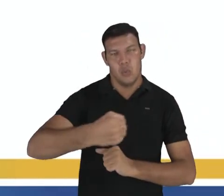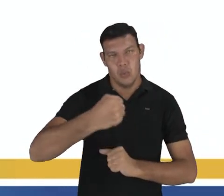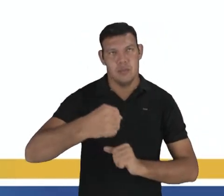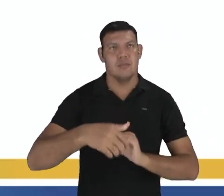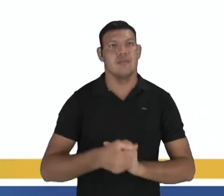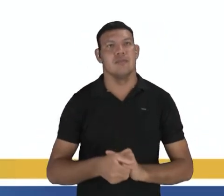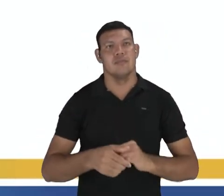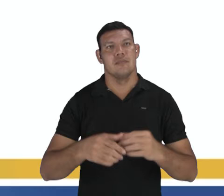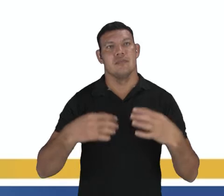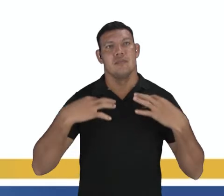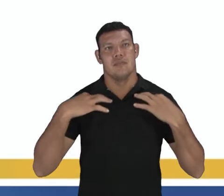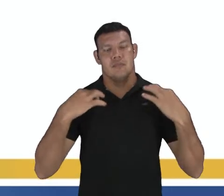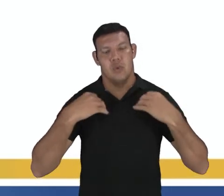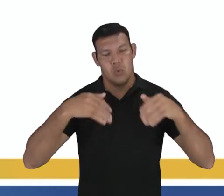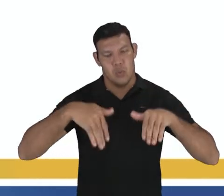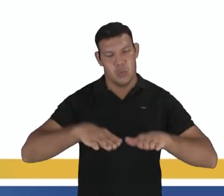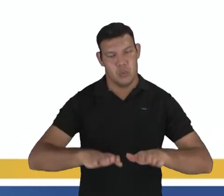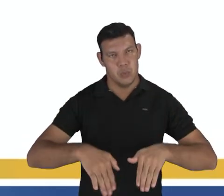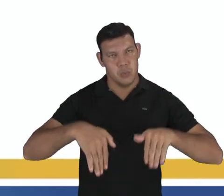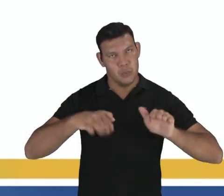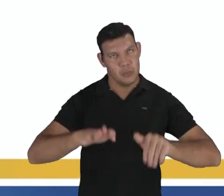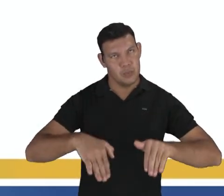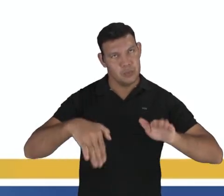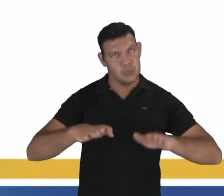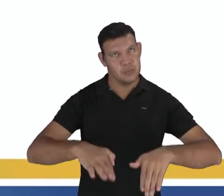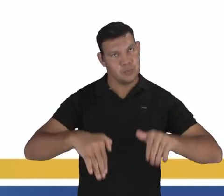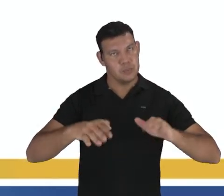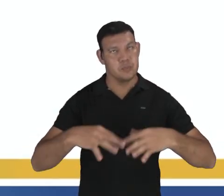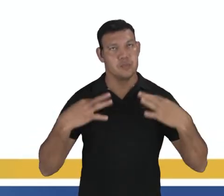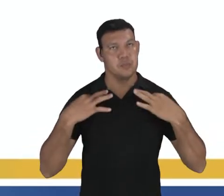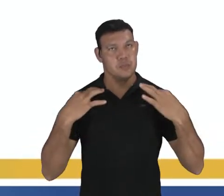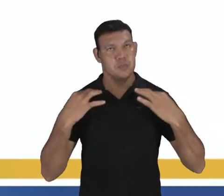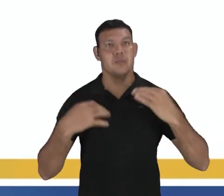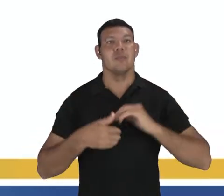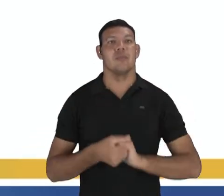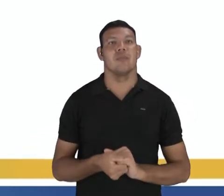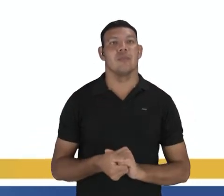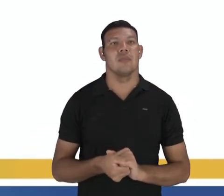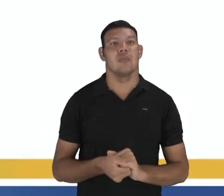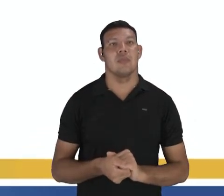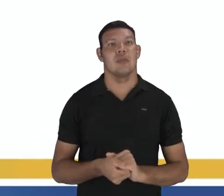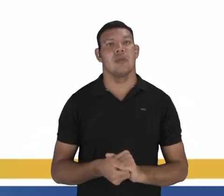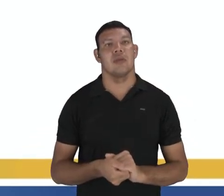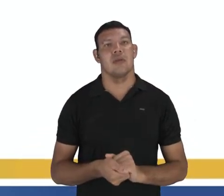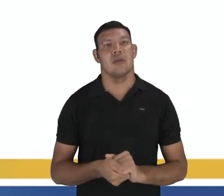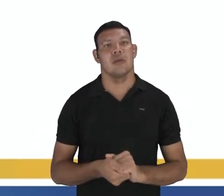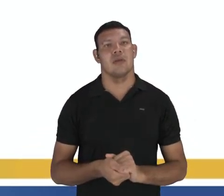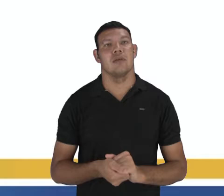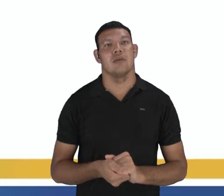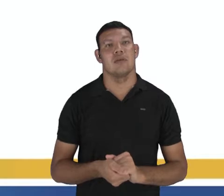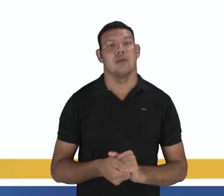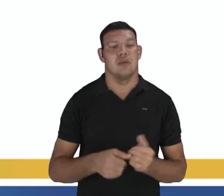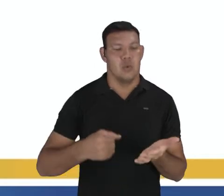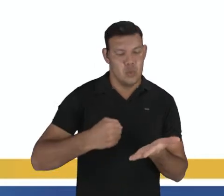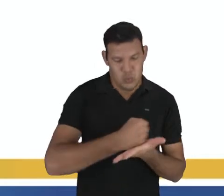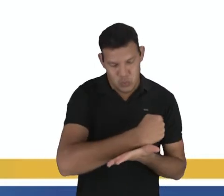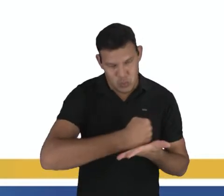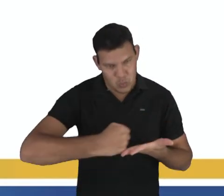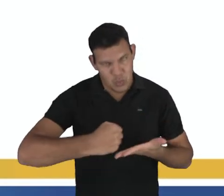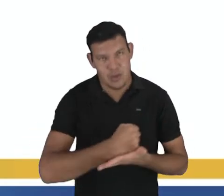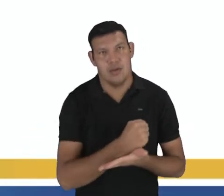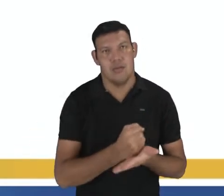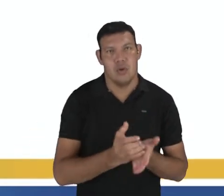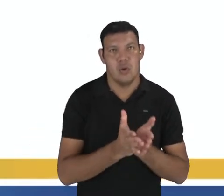a tecelagem também, que eles vão começar a fazer, né, a carpintaria e a marcenaria, construção